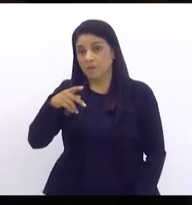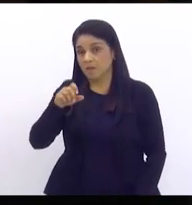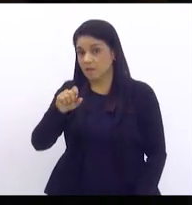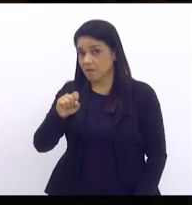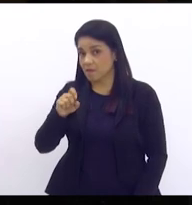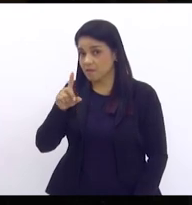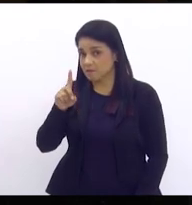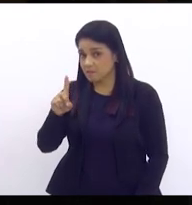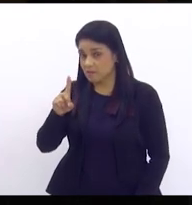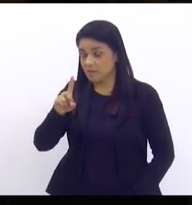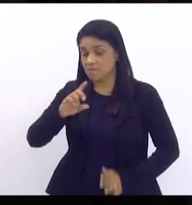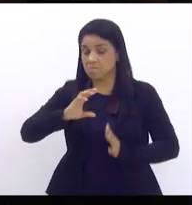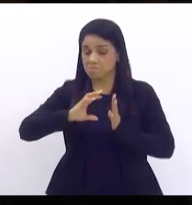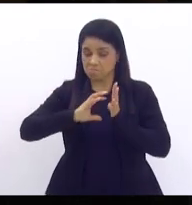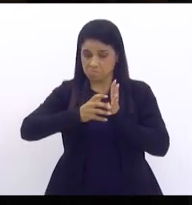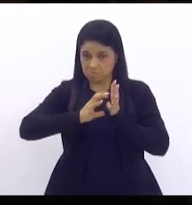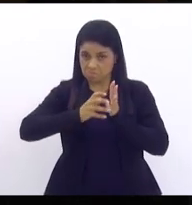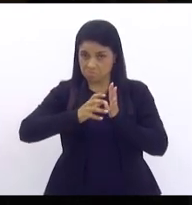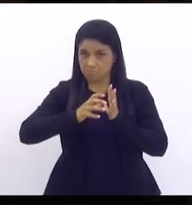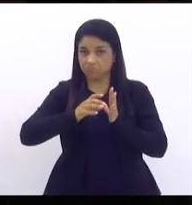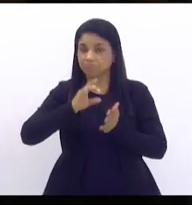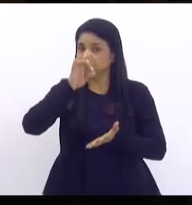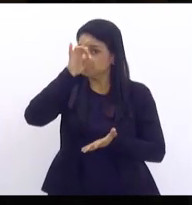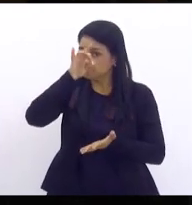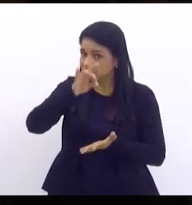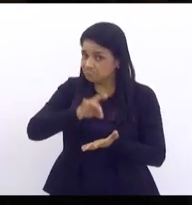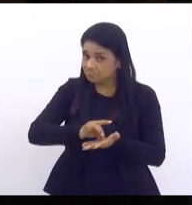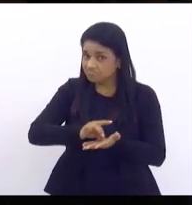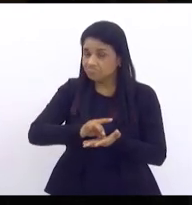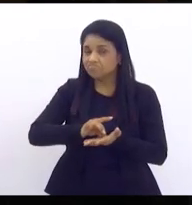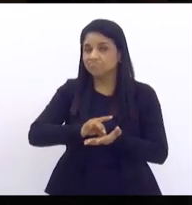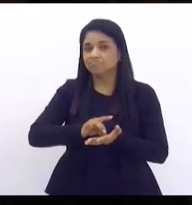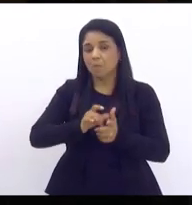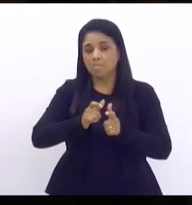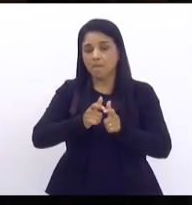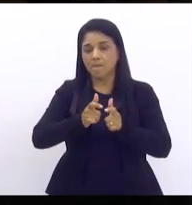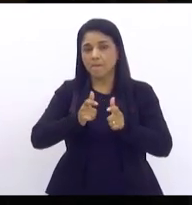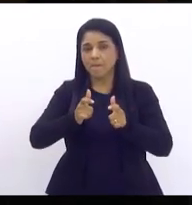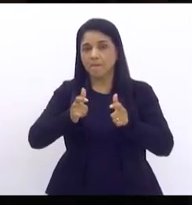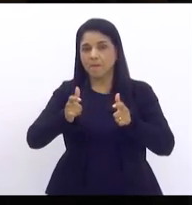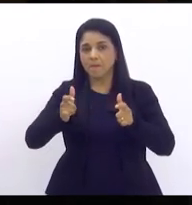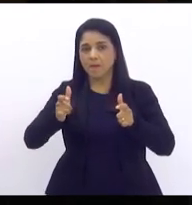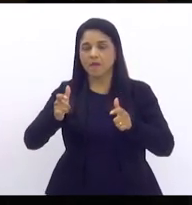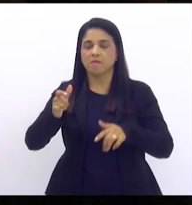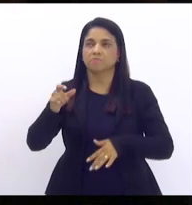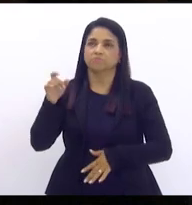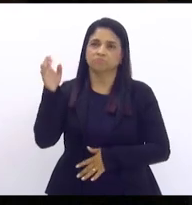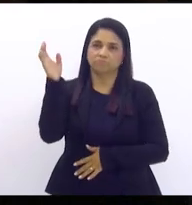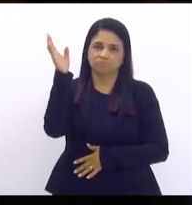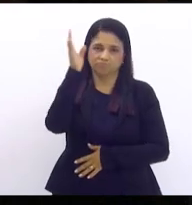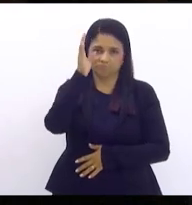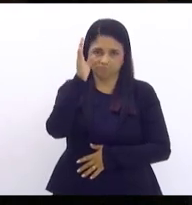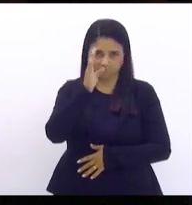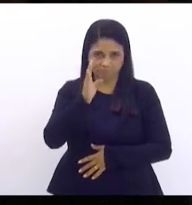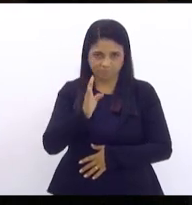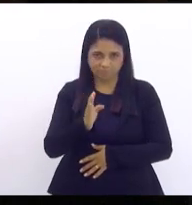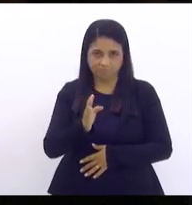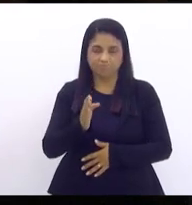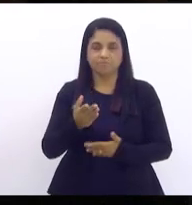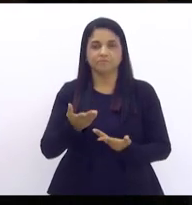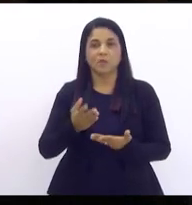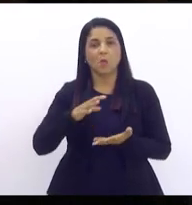um dos partidos mais promissores do nosso país. Eu queria fazer